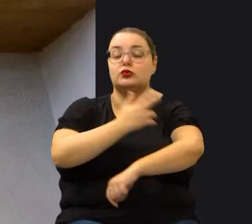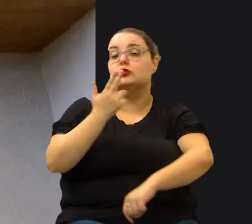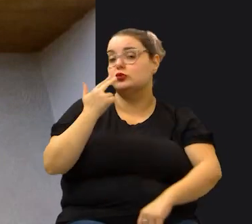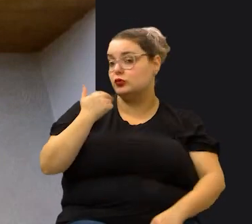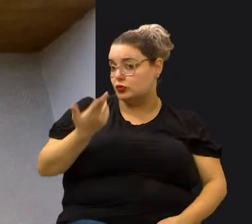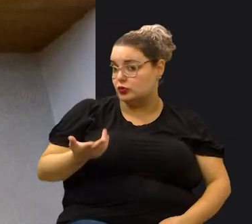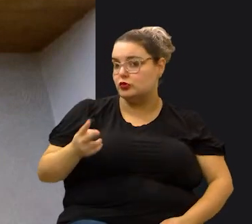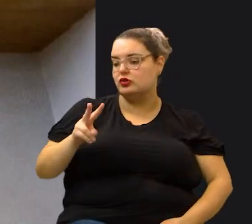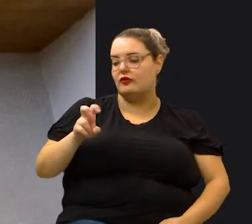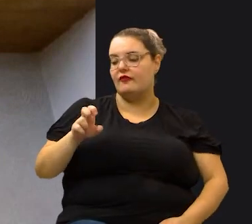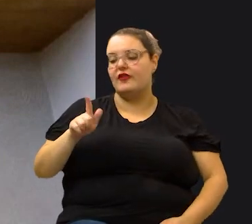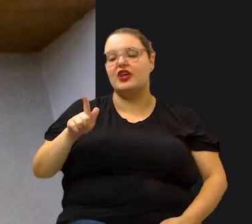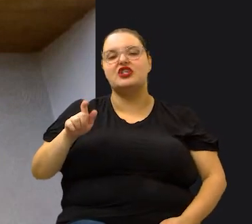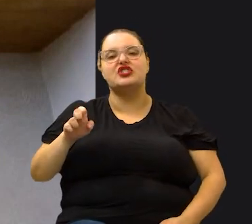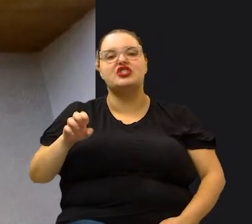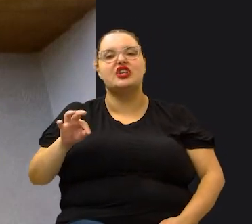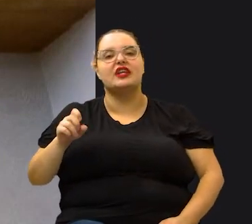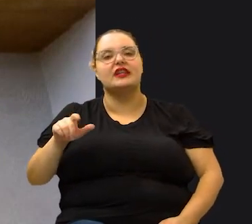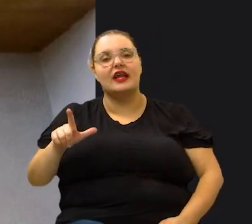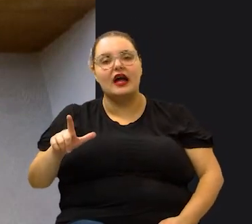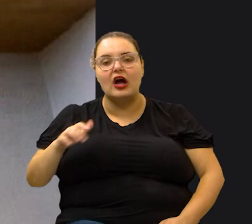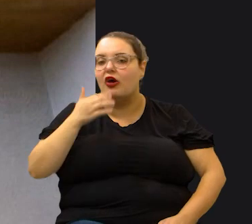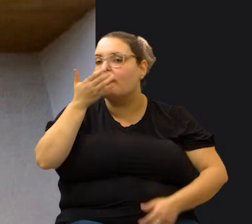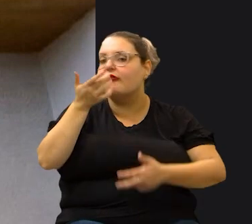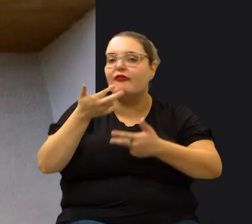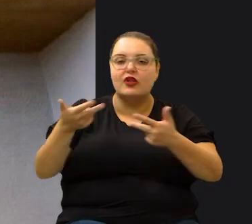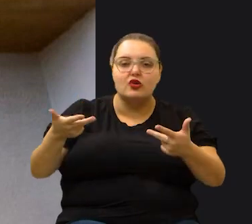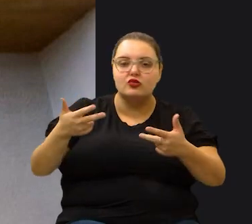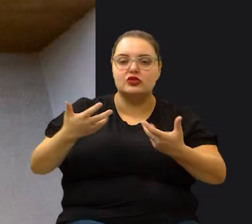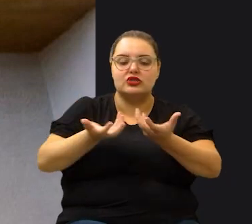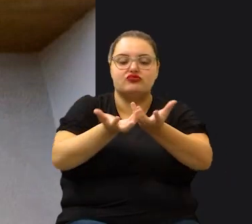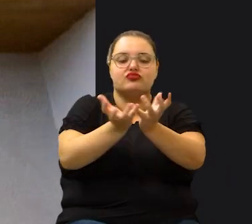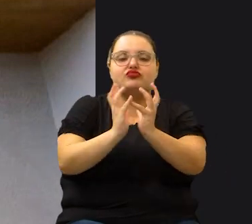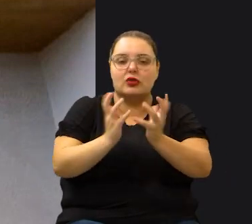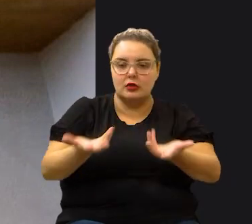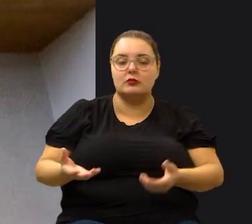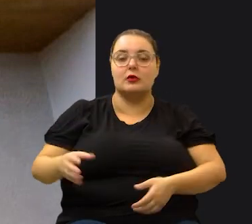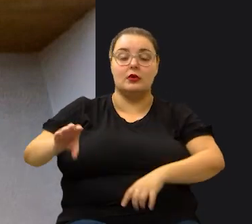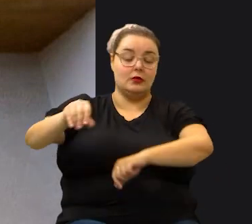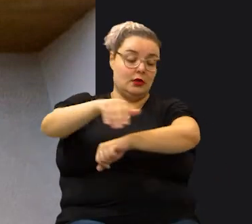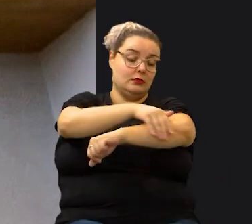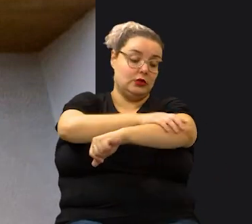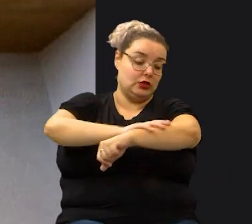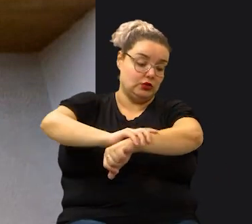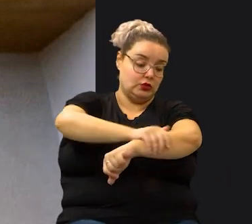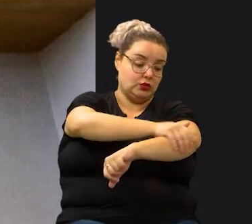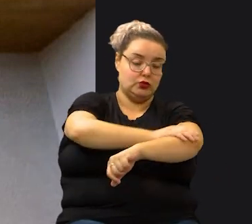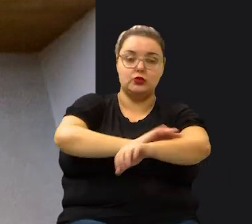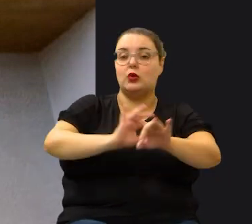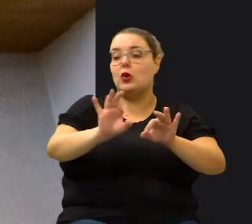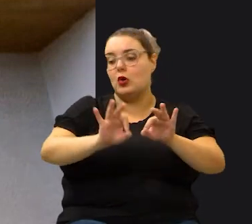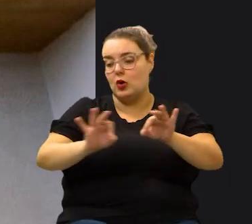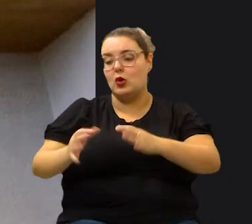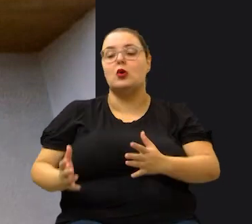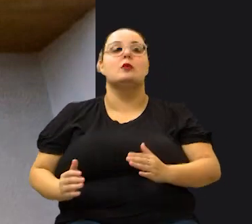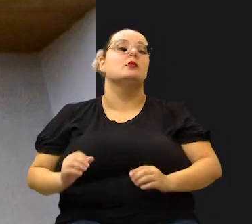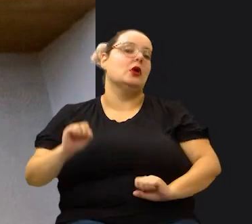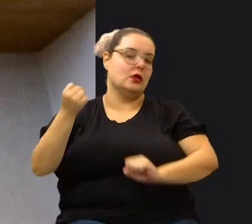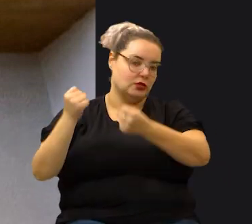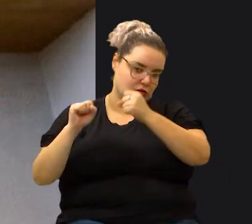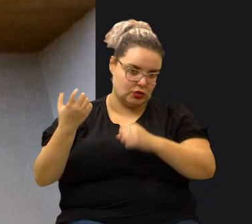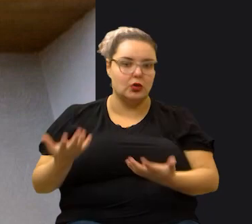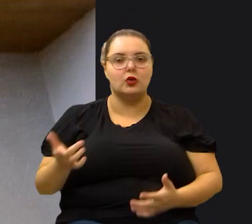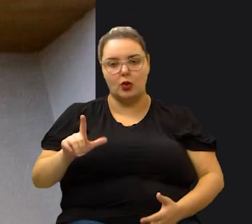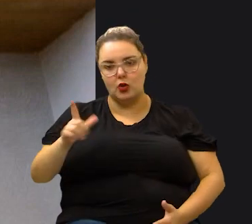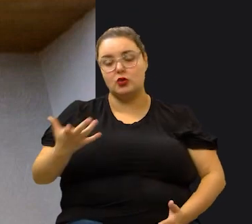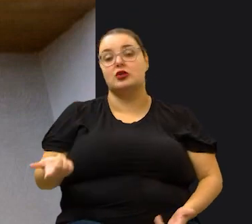dos nutrientes, né, dos vegetais, das frutas, de forma tópica na pele, claro, feito de forma organizada pelas indústrias, mas